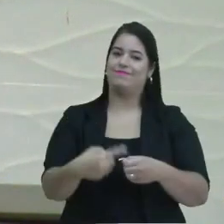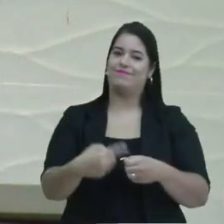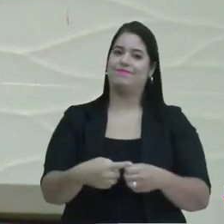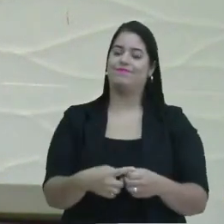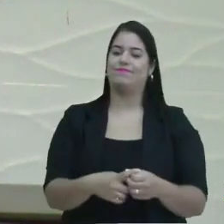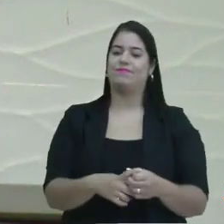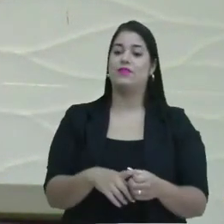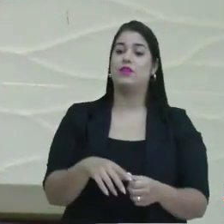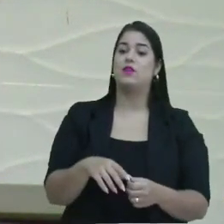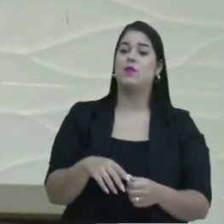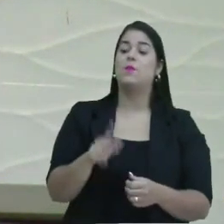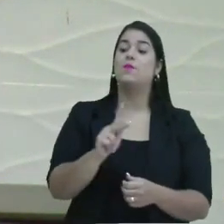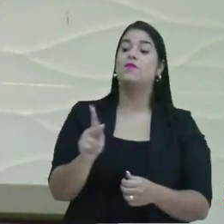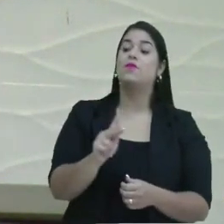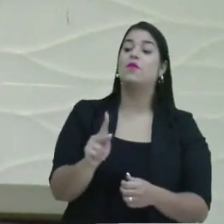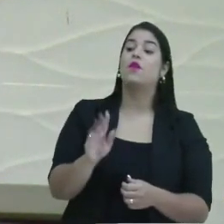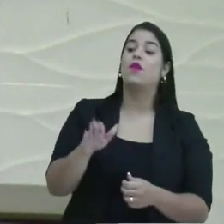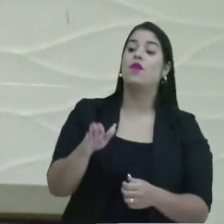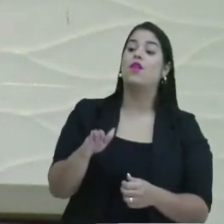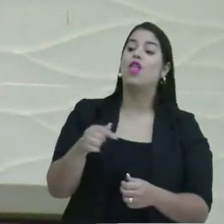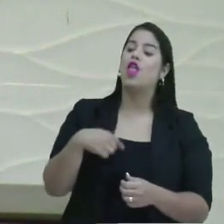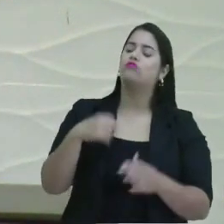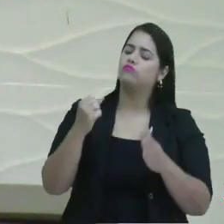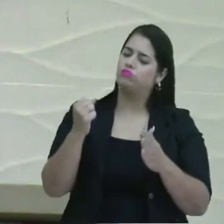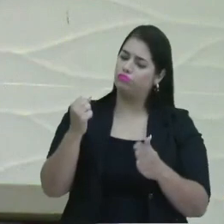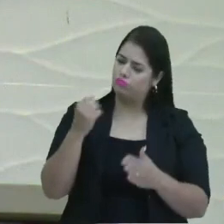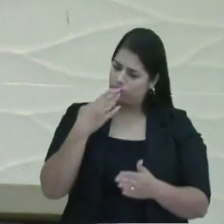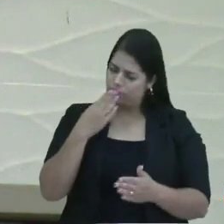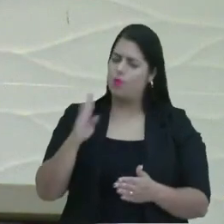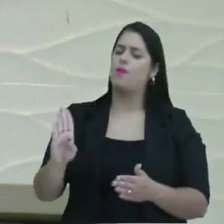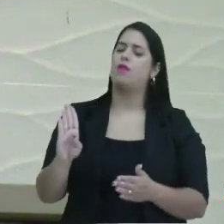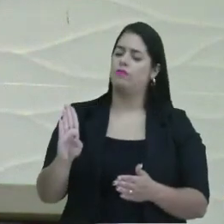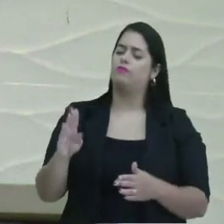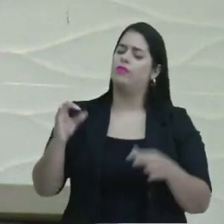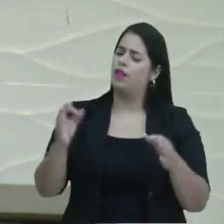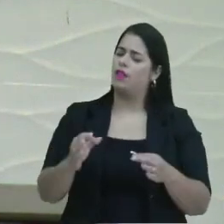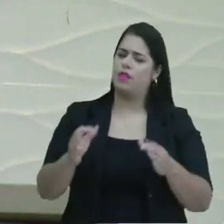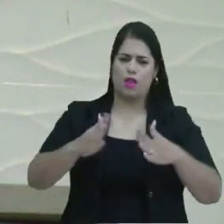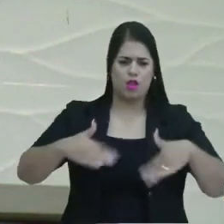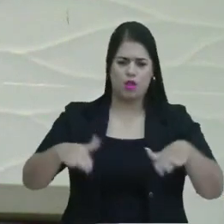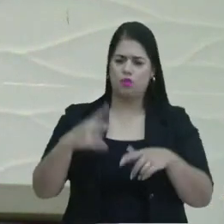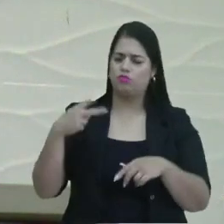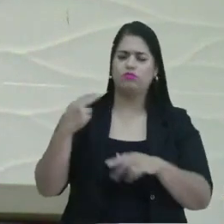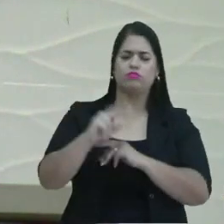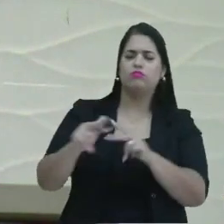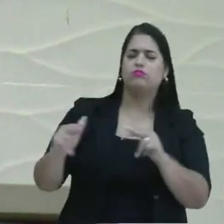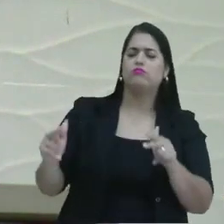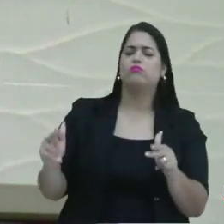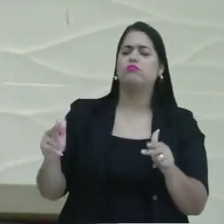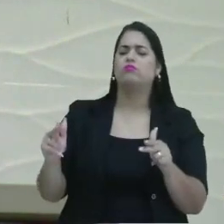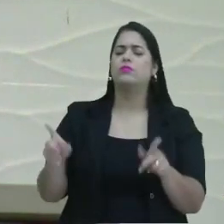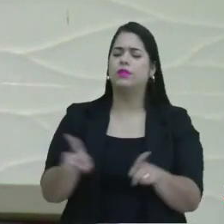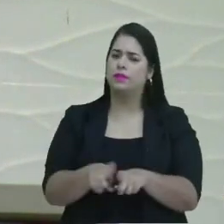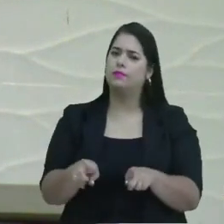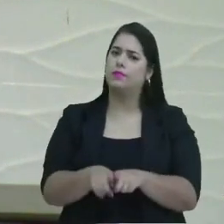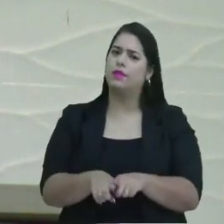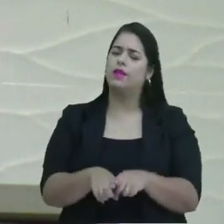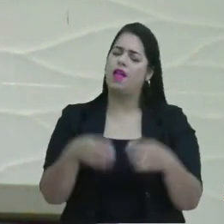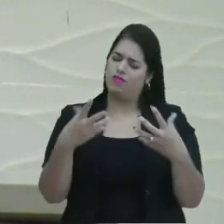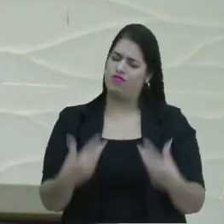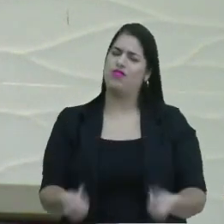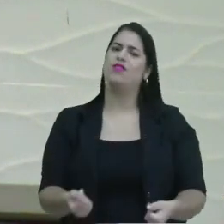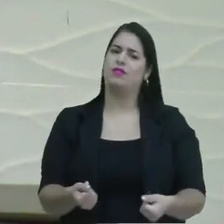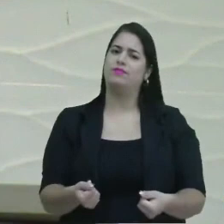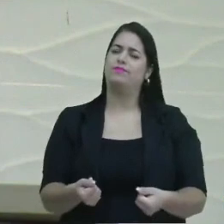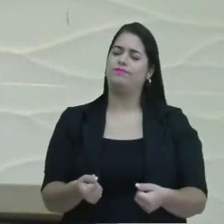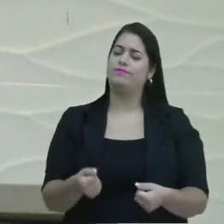Israel, faço meu compromisso aqui de público. Tenho certeza que todos os demais pares aqui, vereadores e vereadoras, são favoráveis também